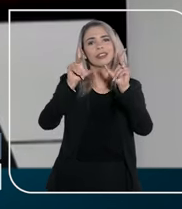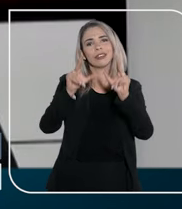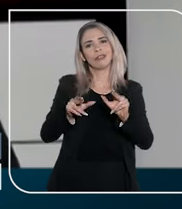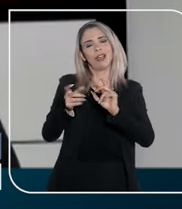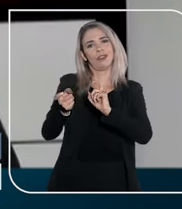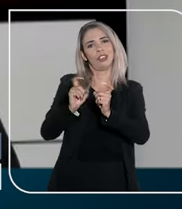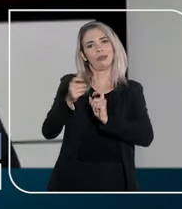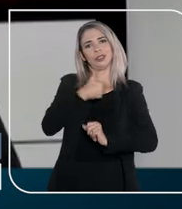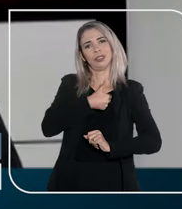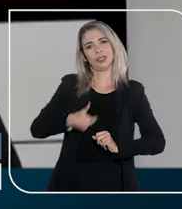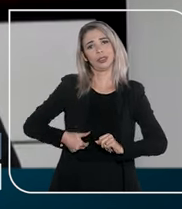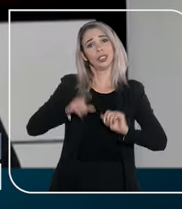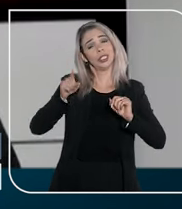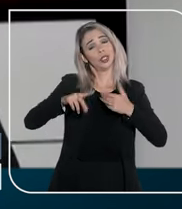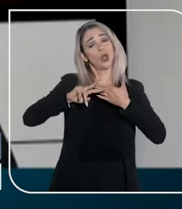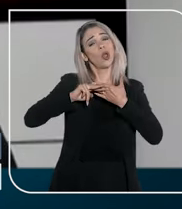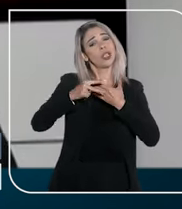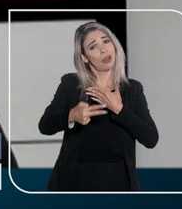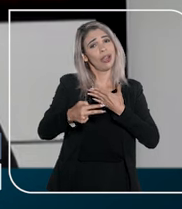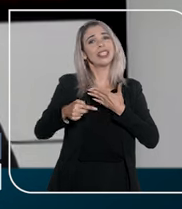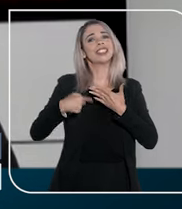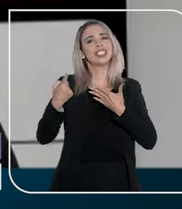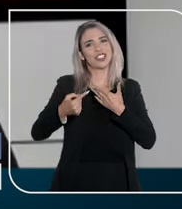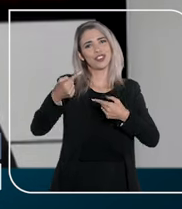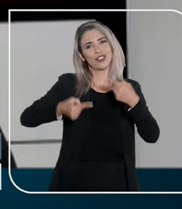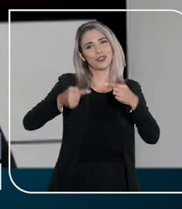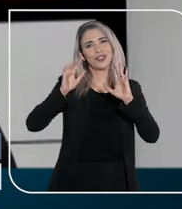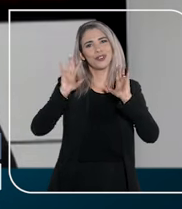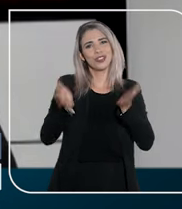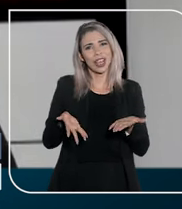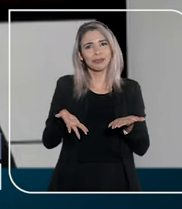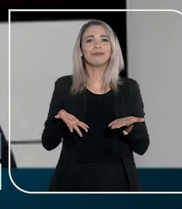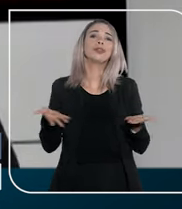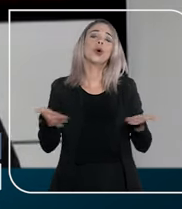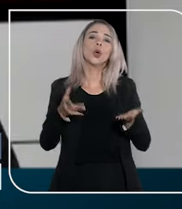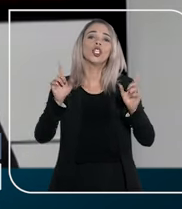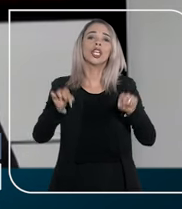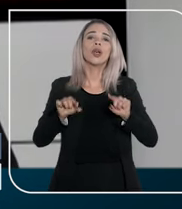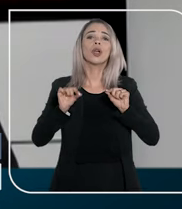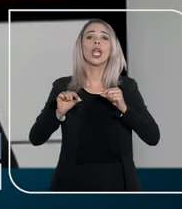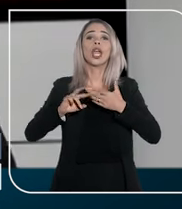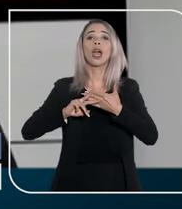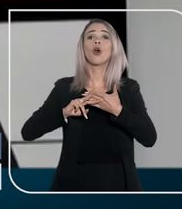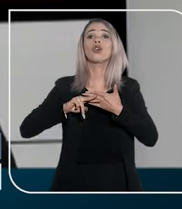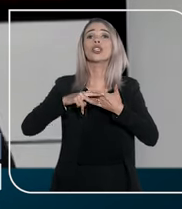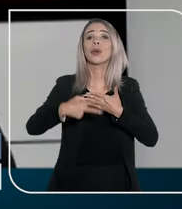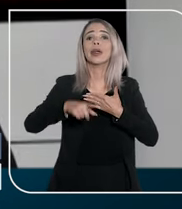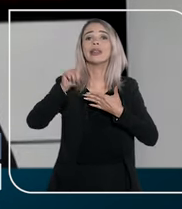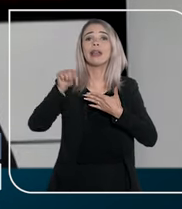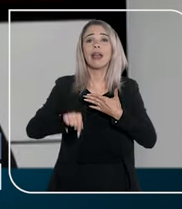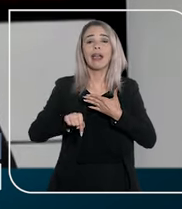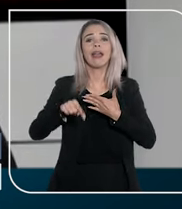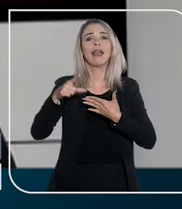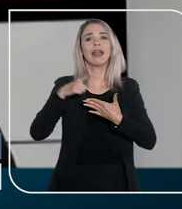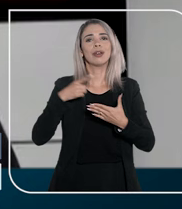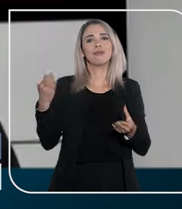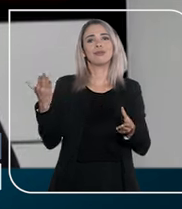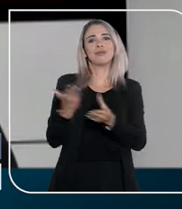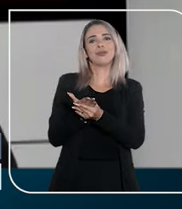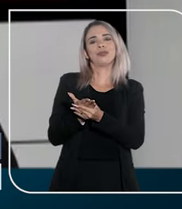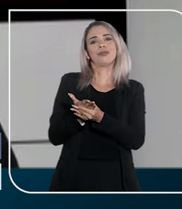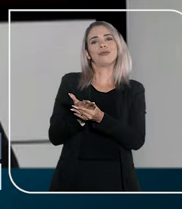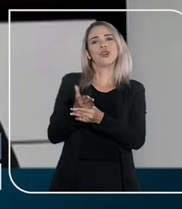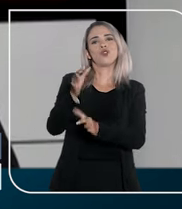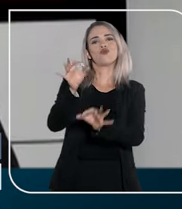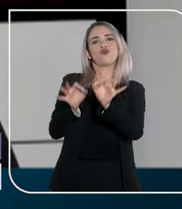E aí vai repercutir no que nós conversamos antes, no primeiro ponto. O reflexo é a demanda judicial, porque o sujeito